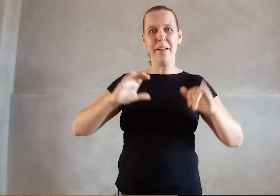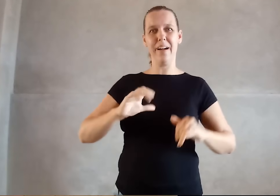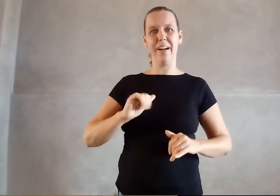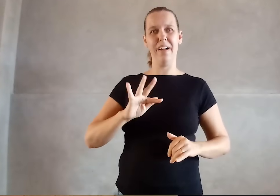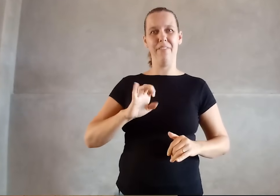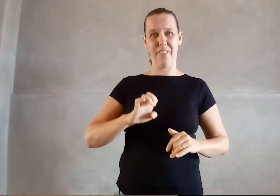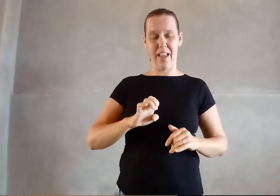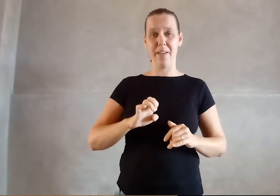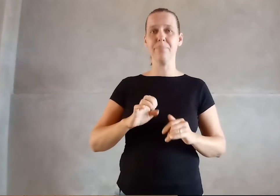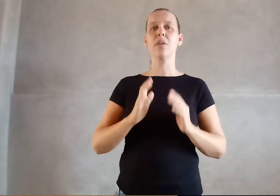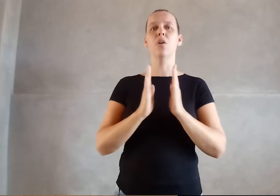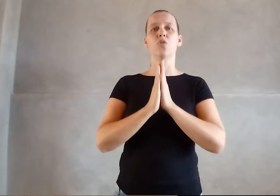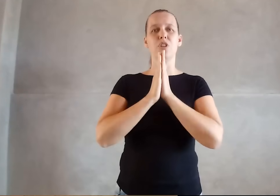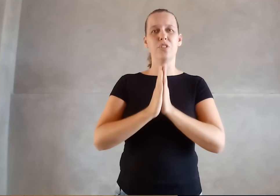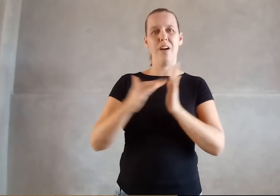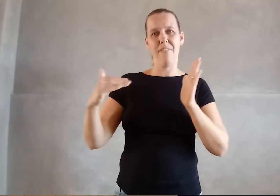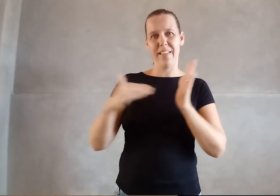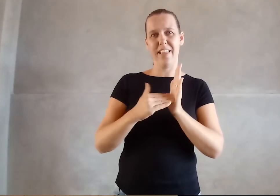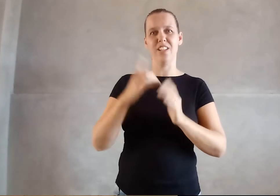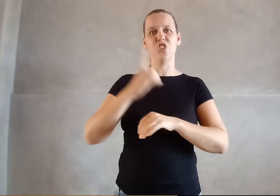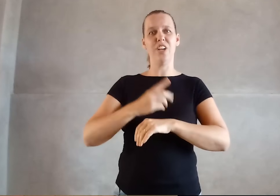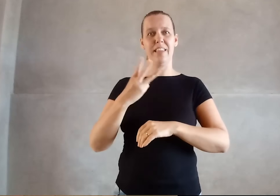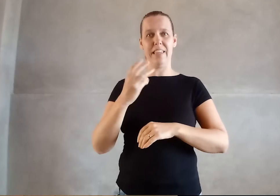os devocionais, fazendo, sendo encorajado.